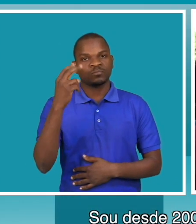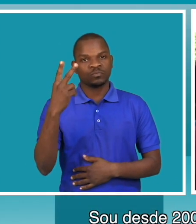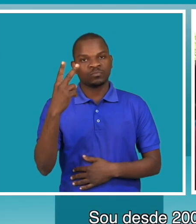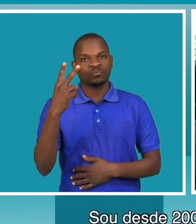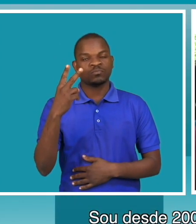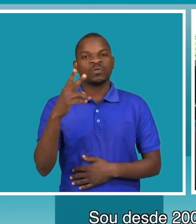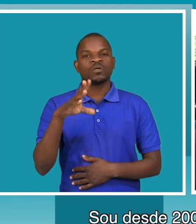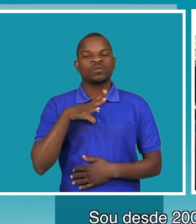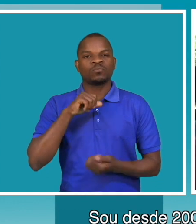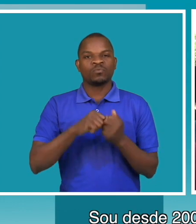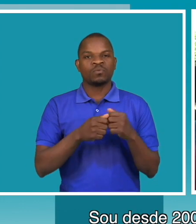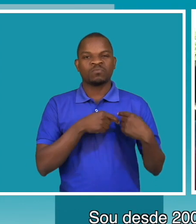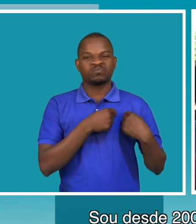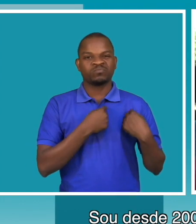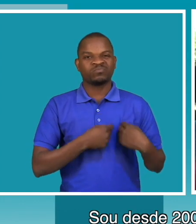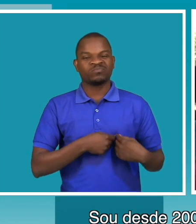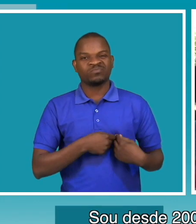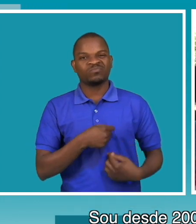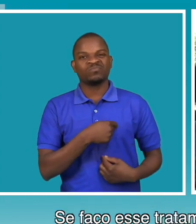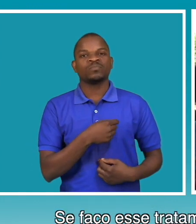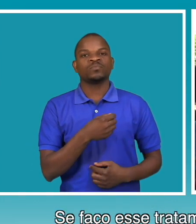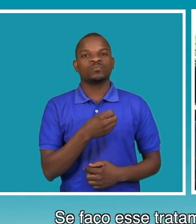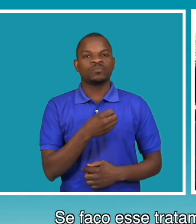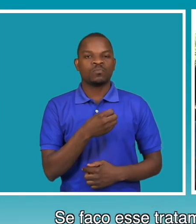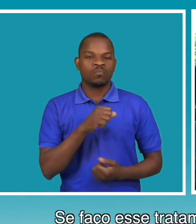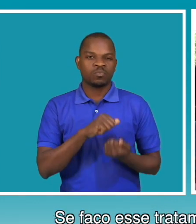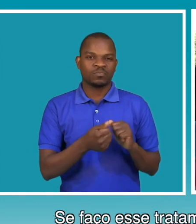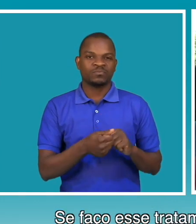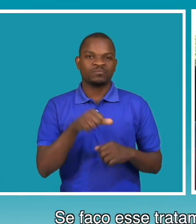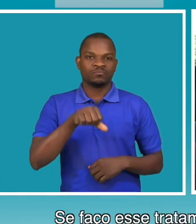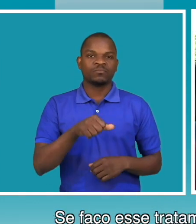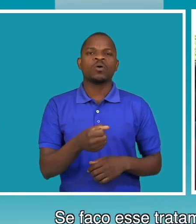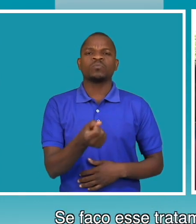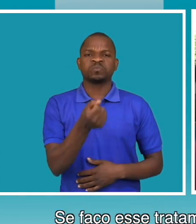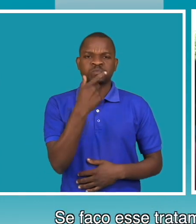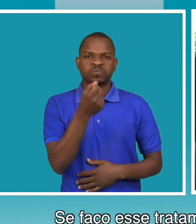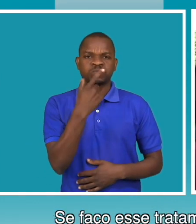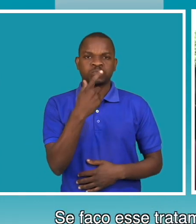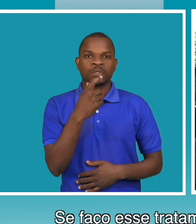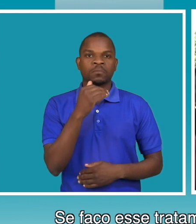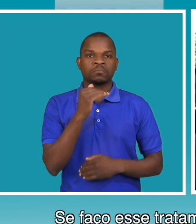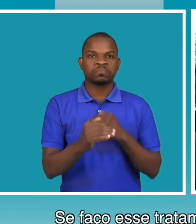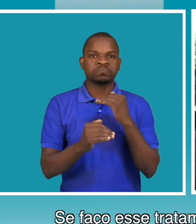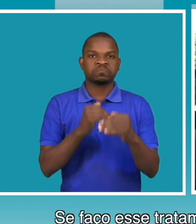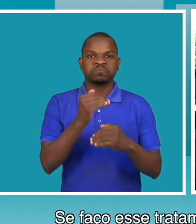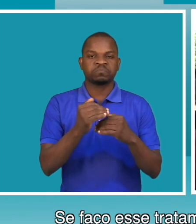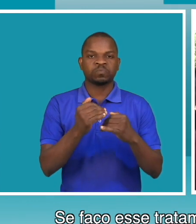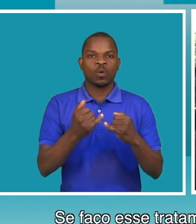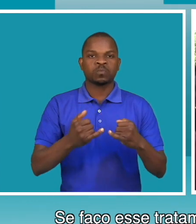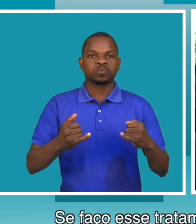crônica do coração, eu tenho campo no coração. Se eu faço este tratamento e não é